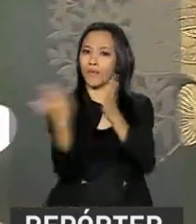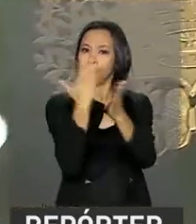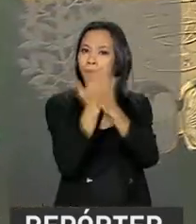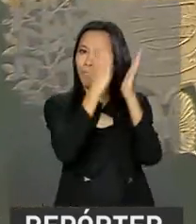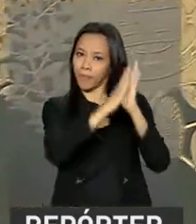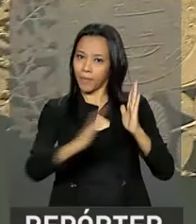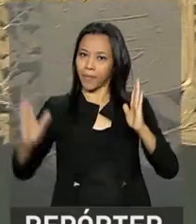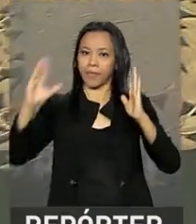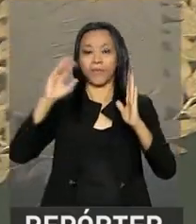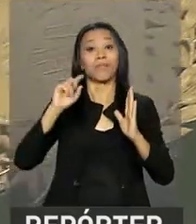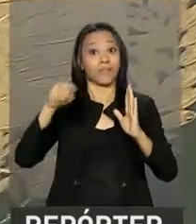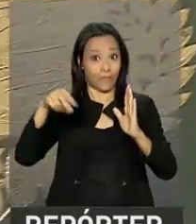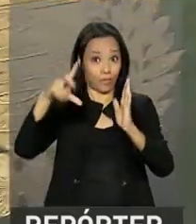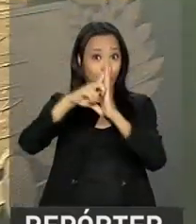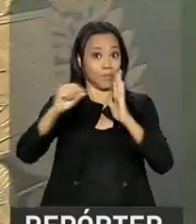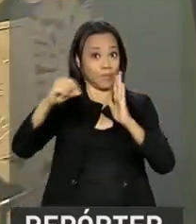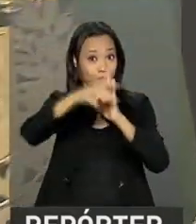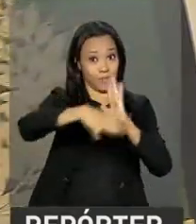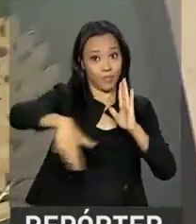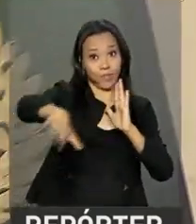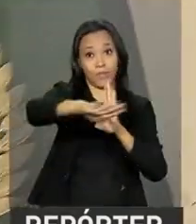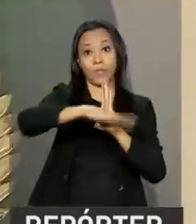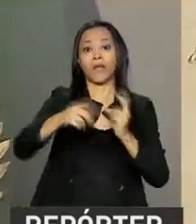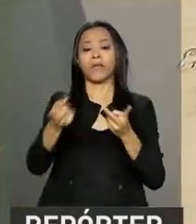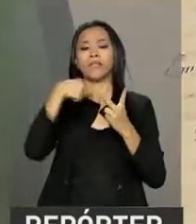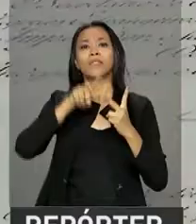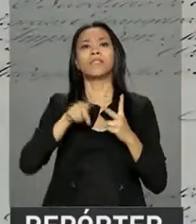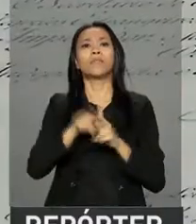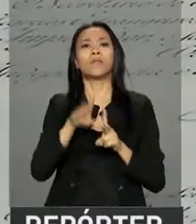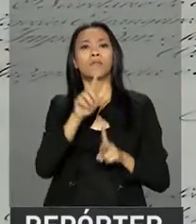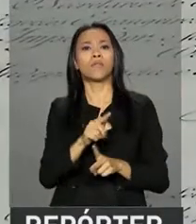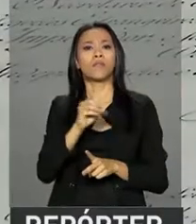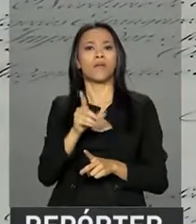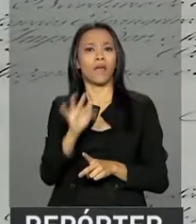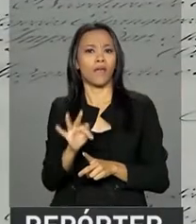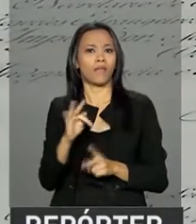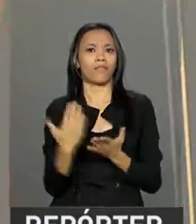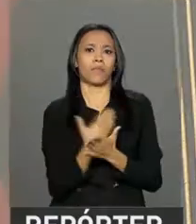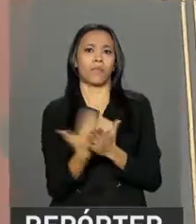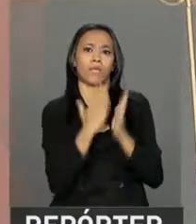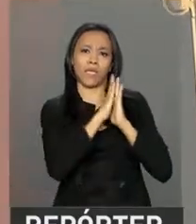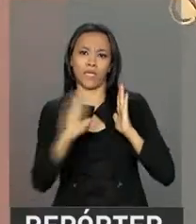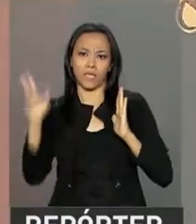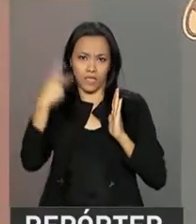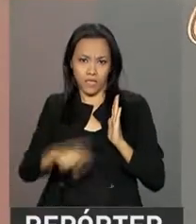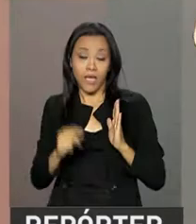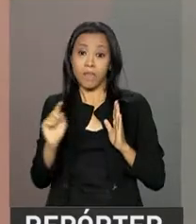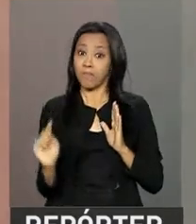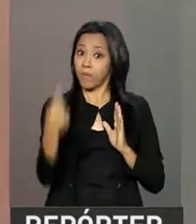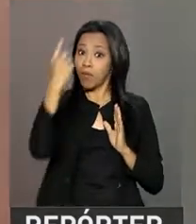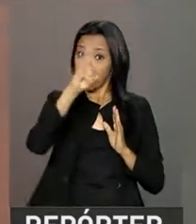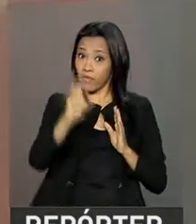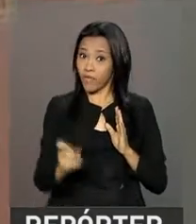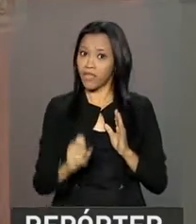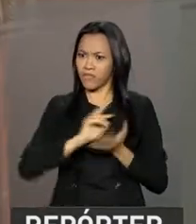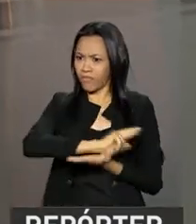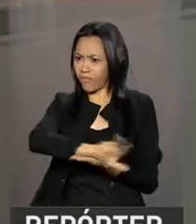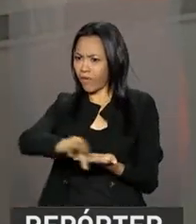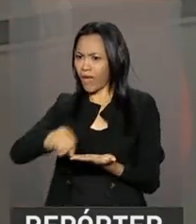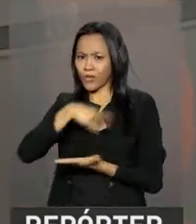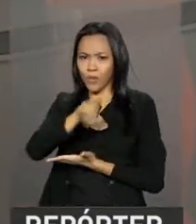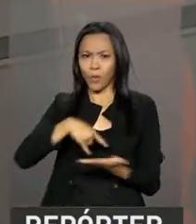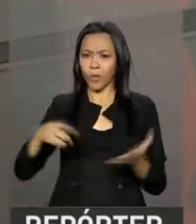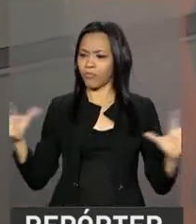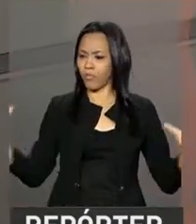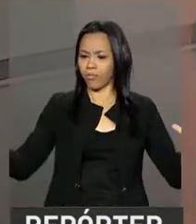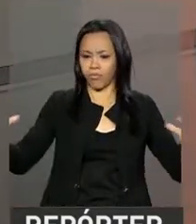palácio do planalto e do arquivo público do distrito federal é a primeira vez que tantos documentos importantes são